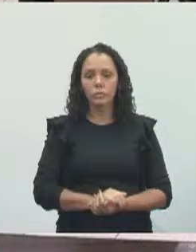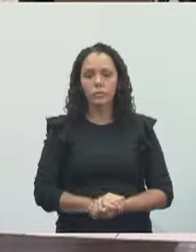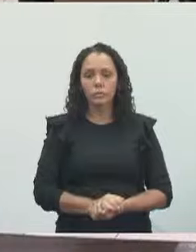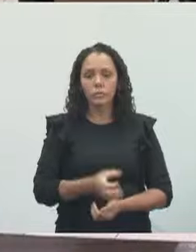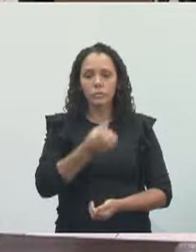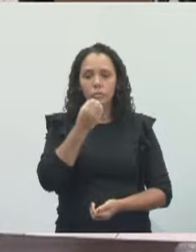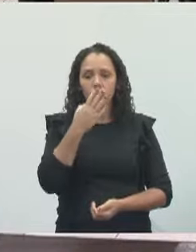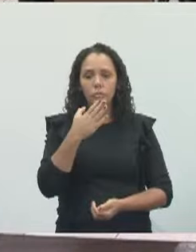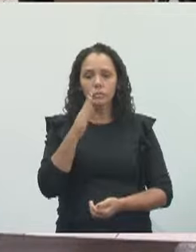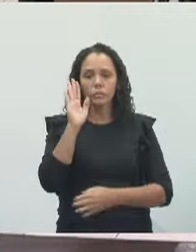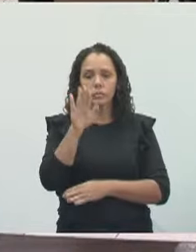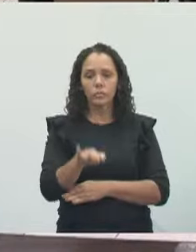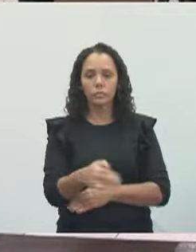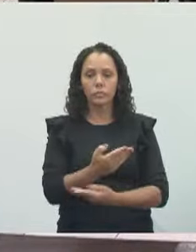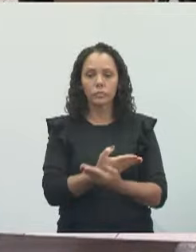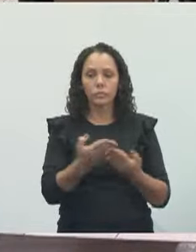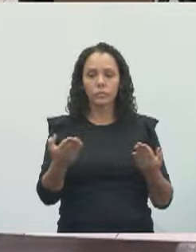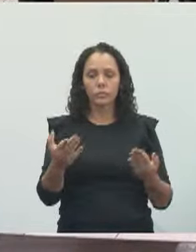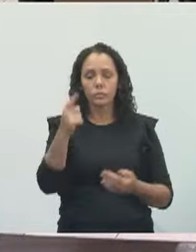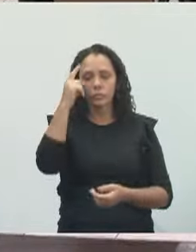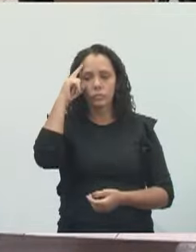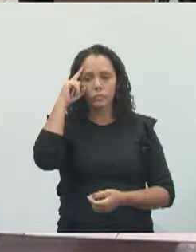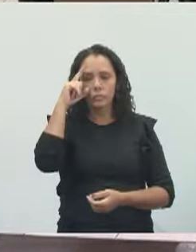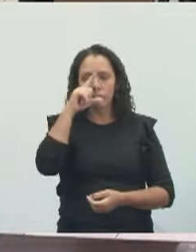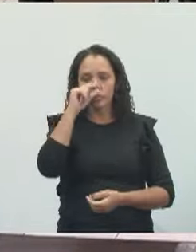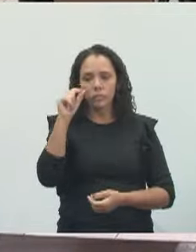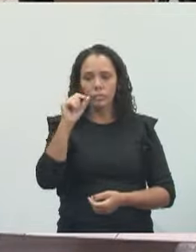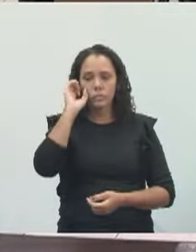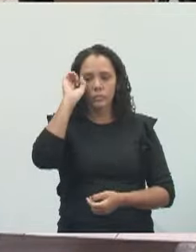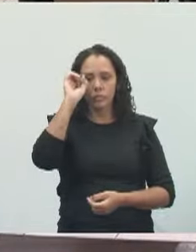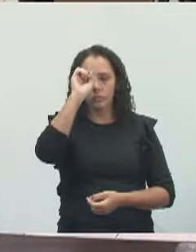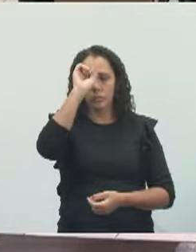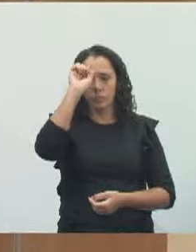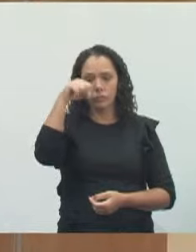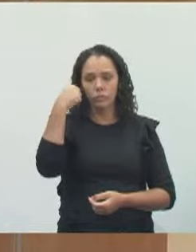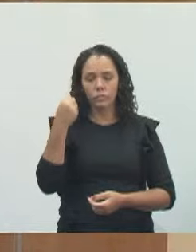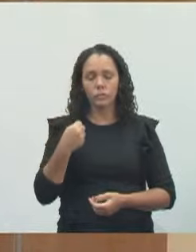presidente Abner, Sônia, em nome de quem cumprimento os demais vereadores.